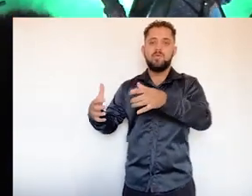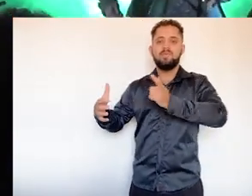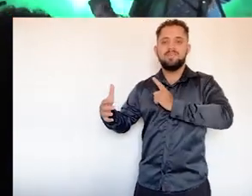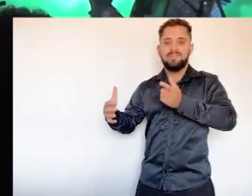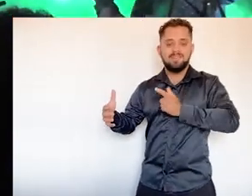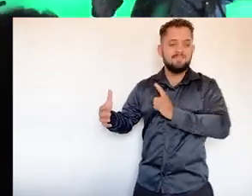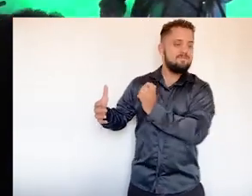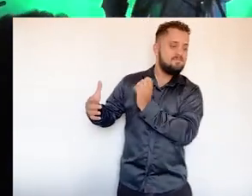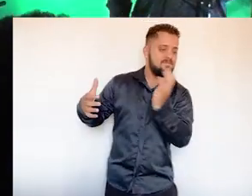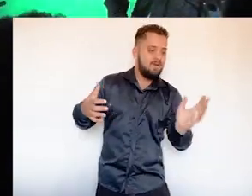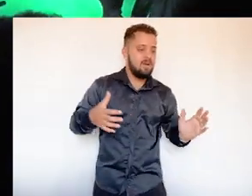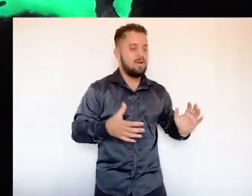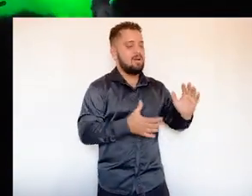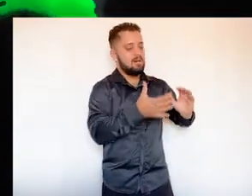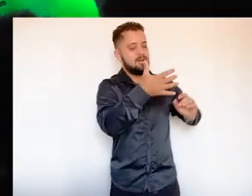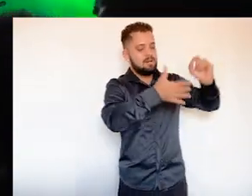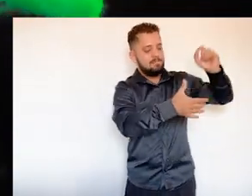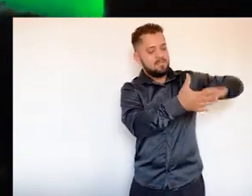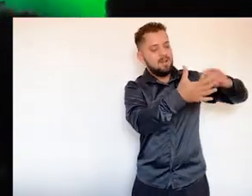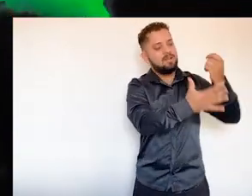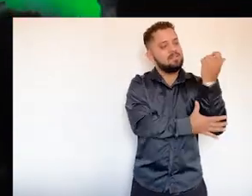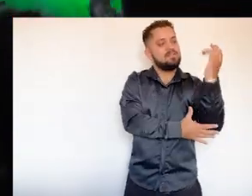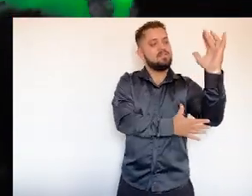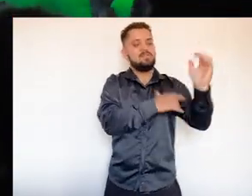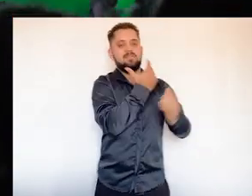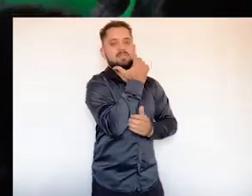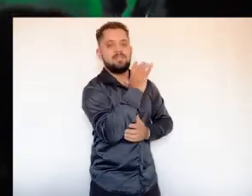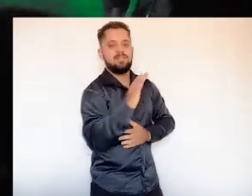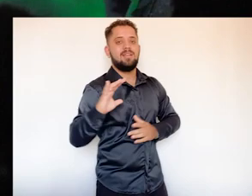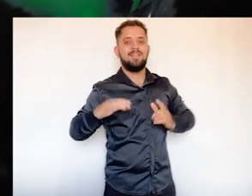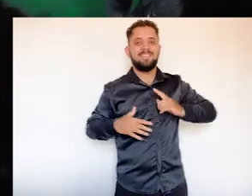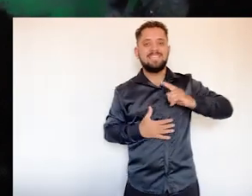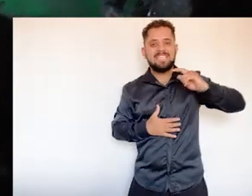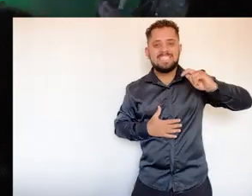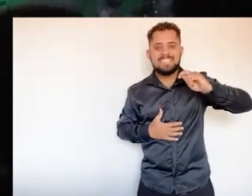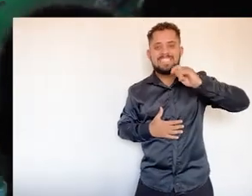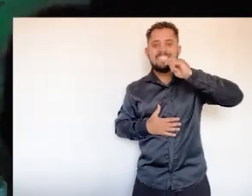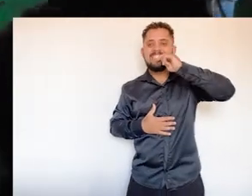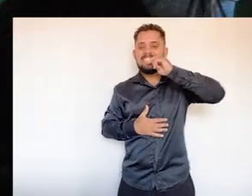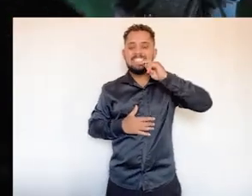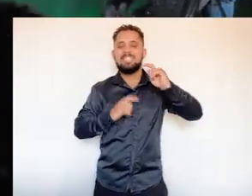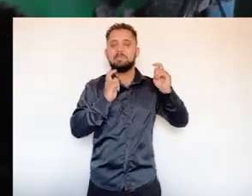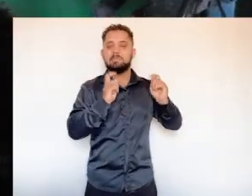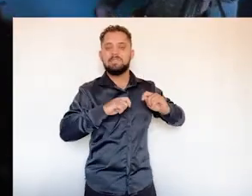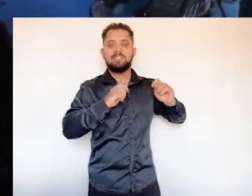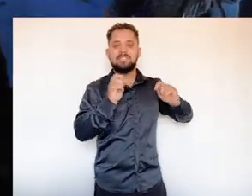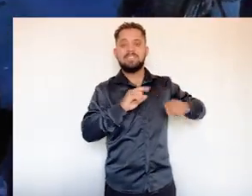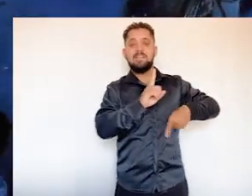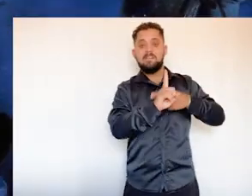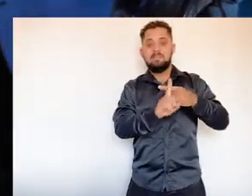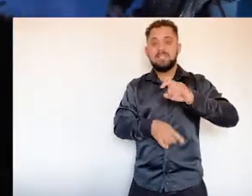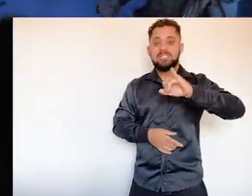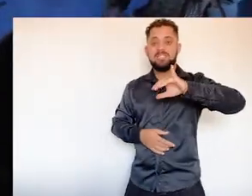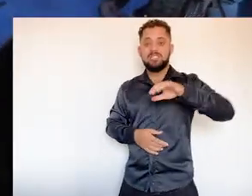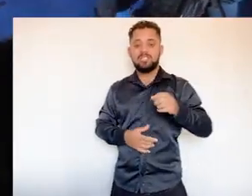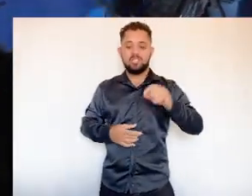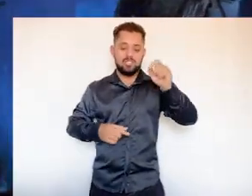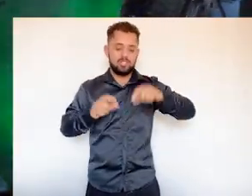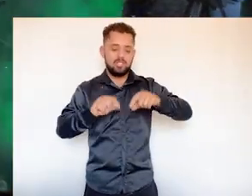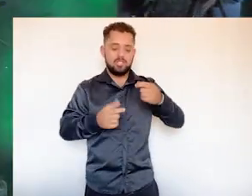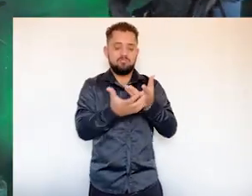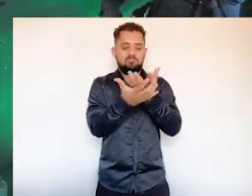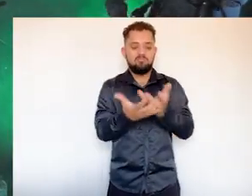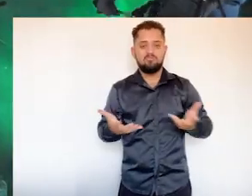quanta disparidade. A cana serve pra chupar a soja, pra fome matar, não pra